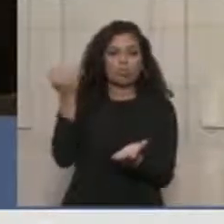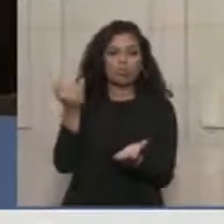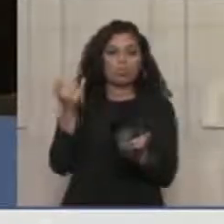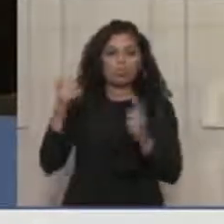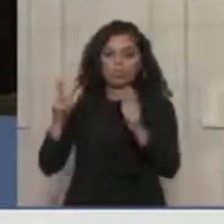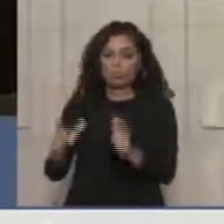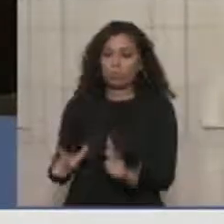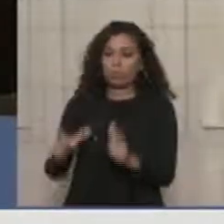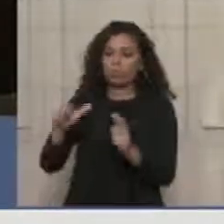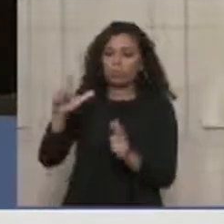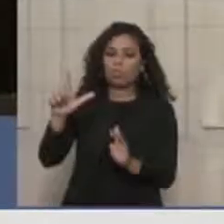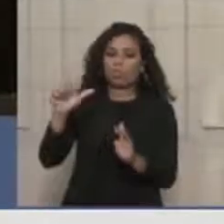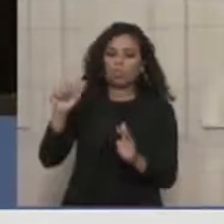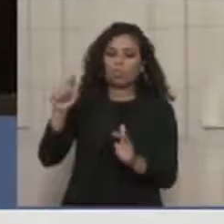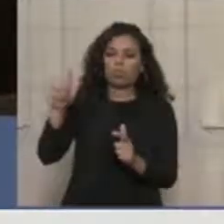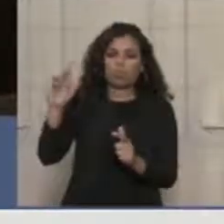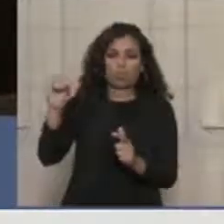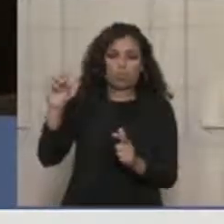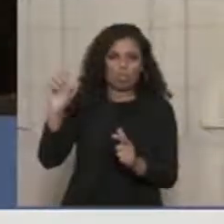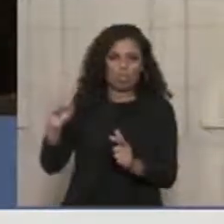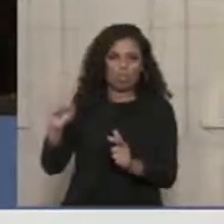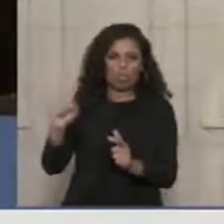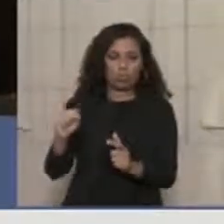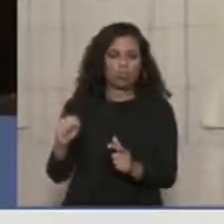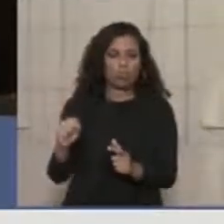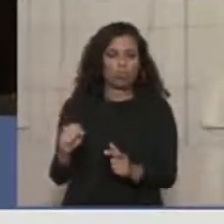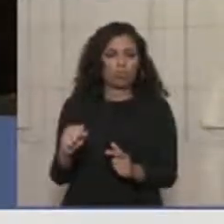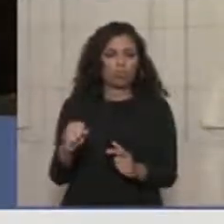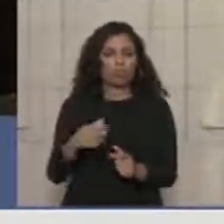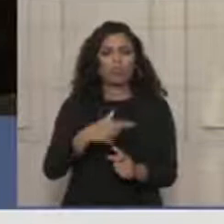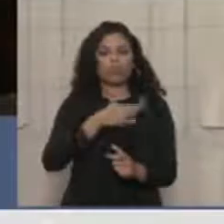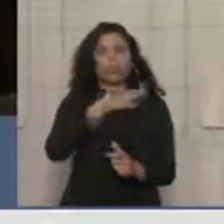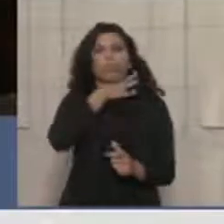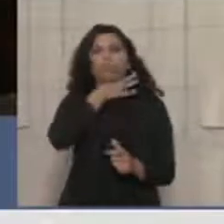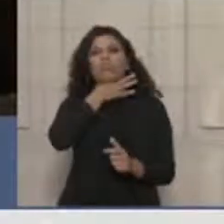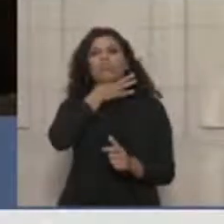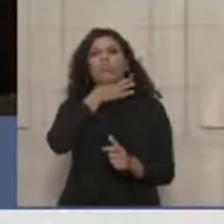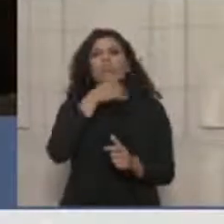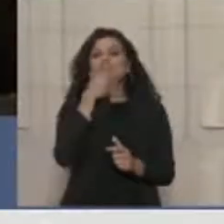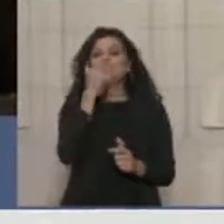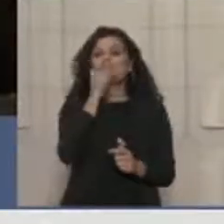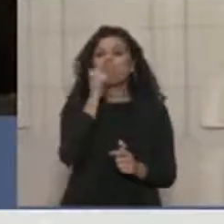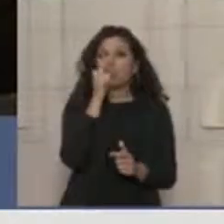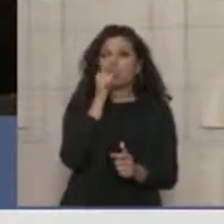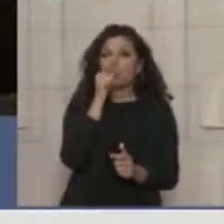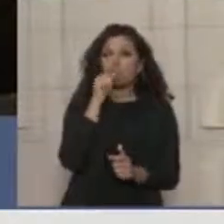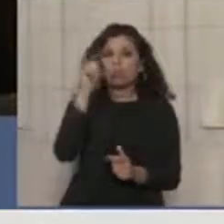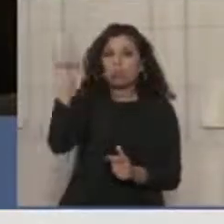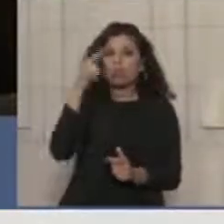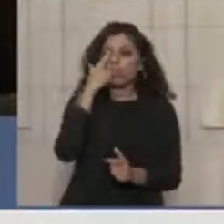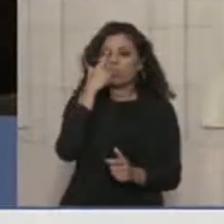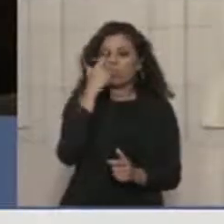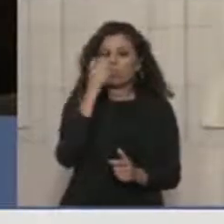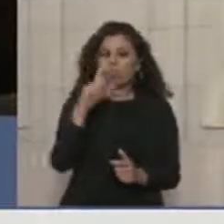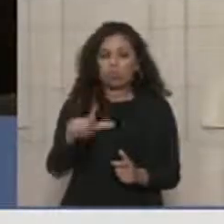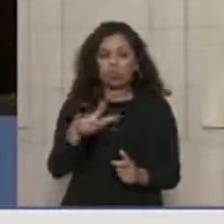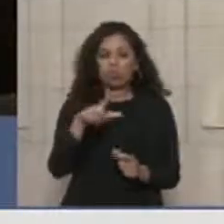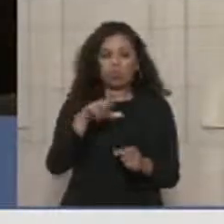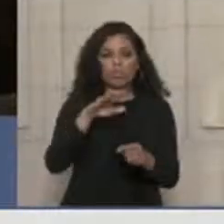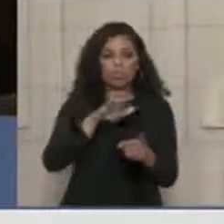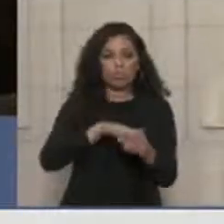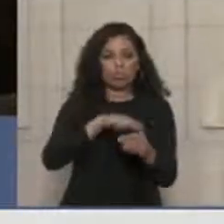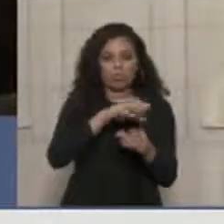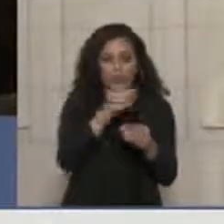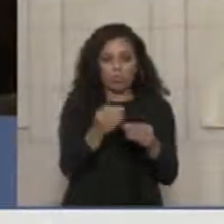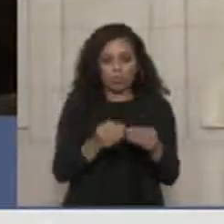Lagos. Uma é a crise do saneamento que vivemos na região dos Lagos.